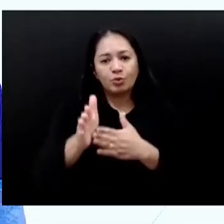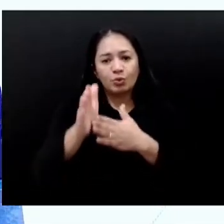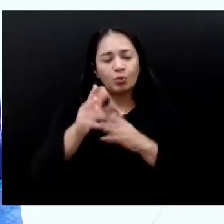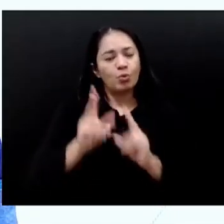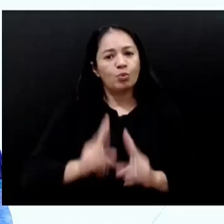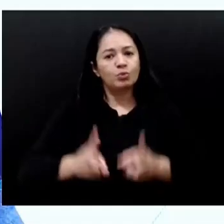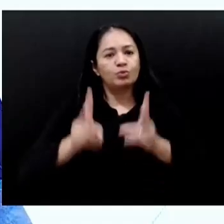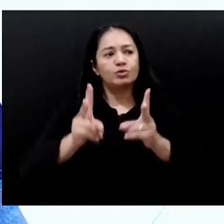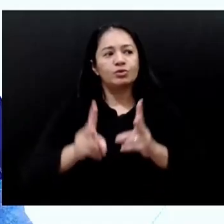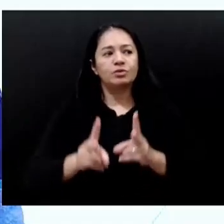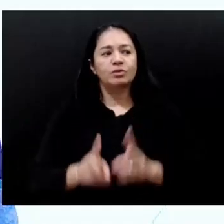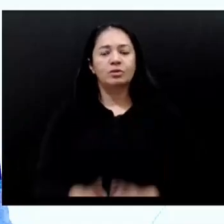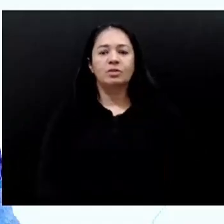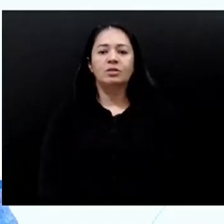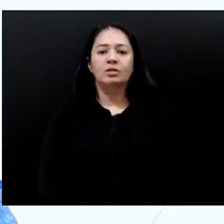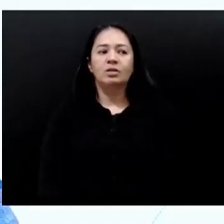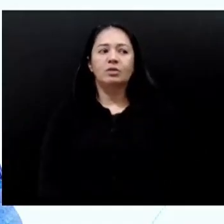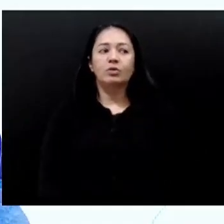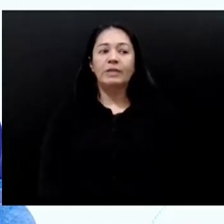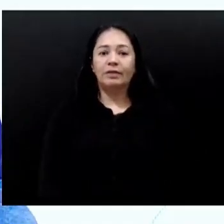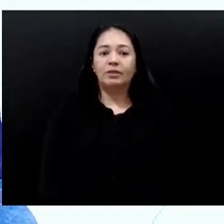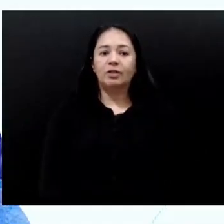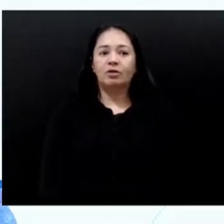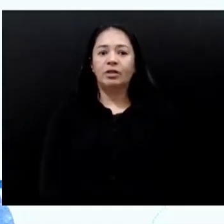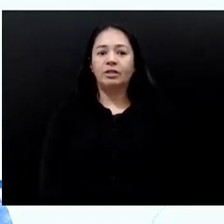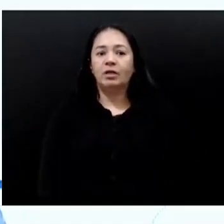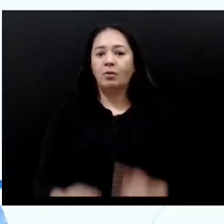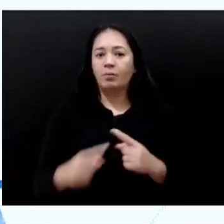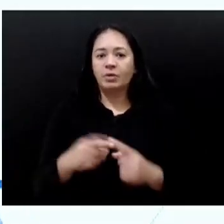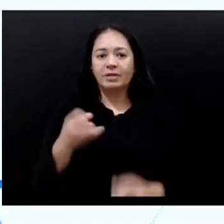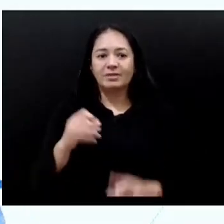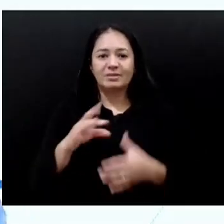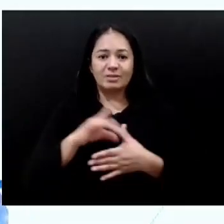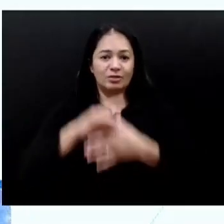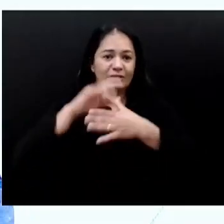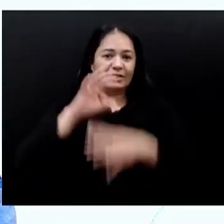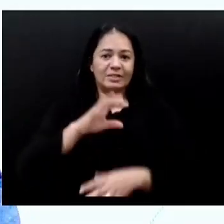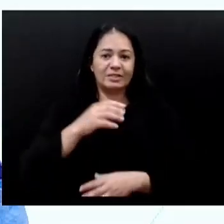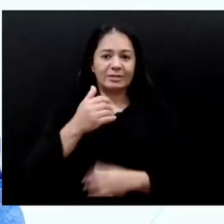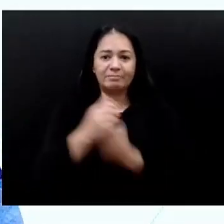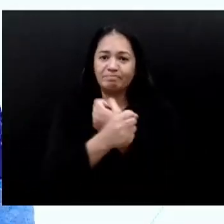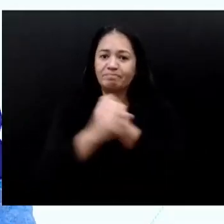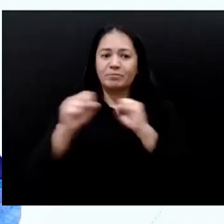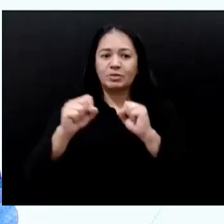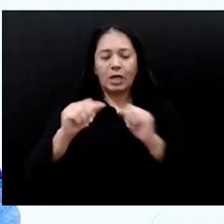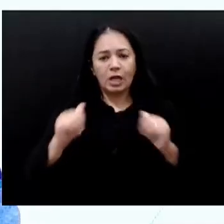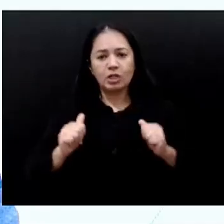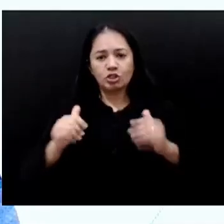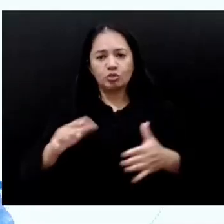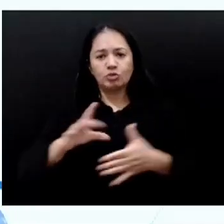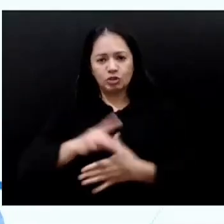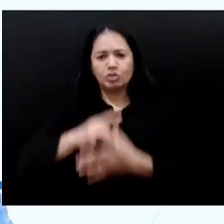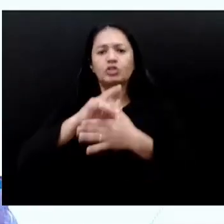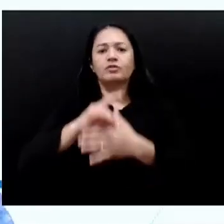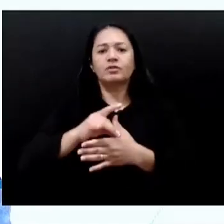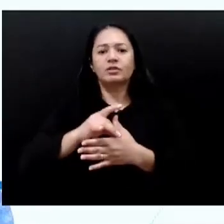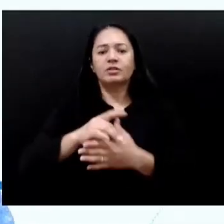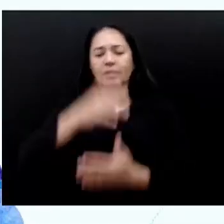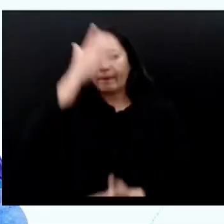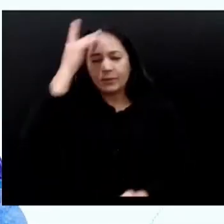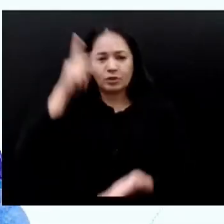seria possível, se a pessoa não tivesse a atitude que ele tem, atitude de líder, atitude de quem, de fato, comanda a cidade,